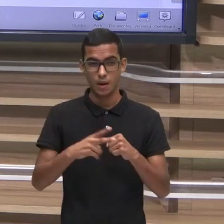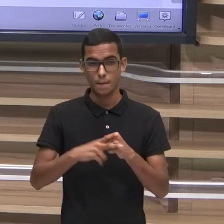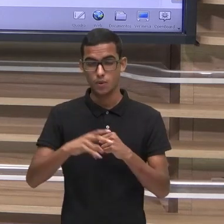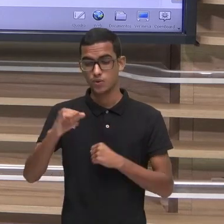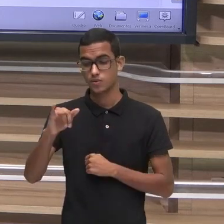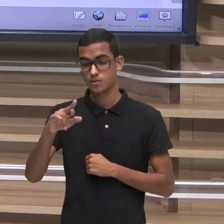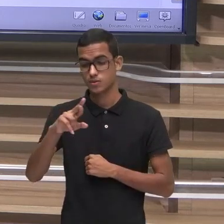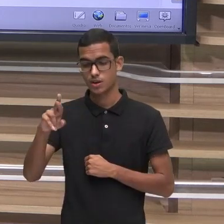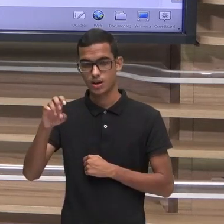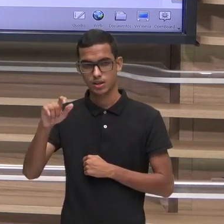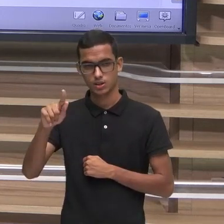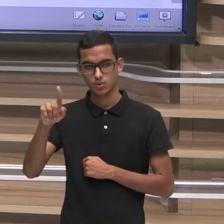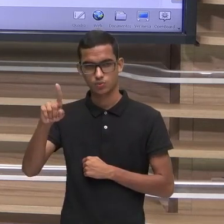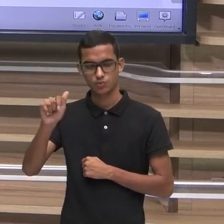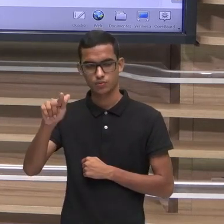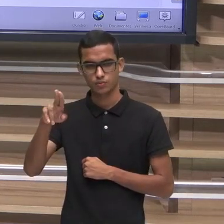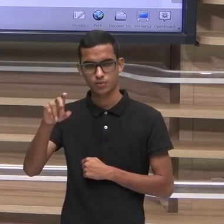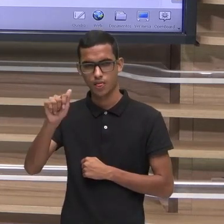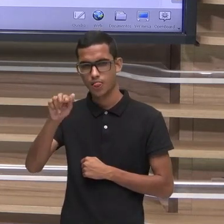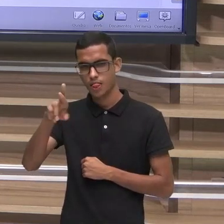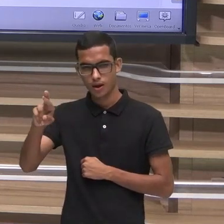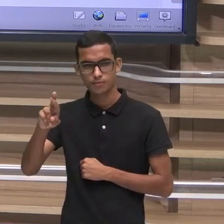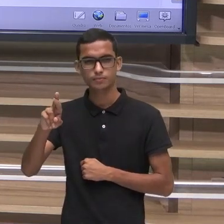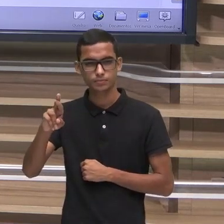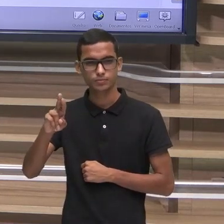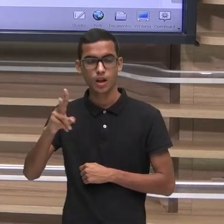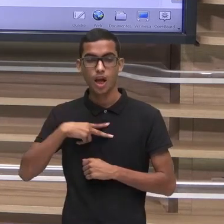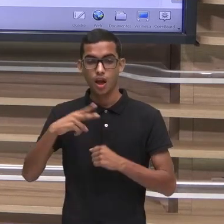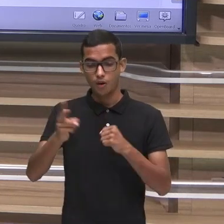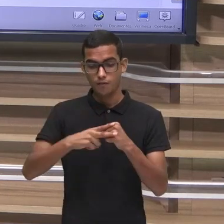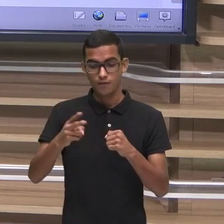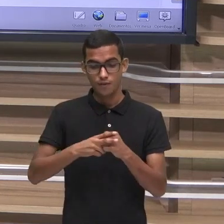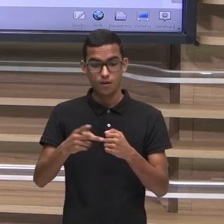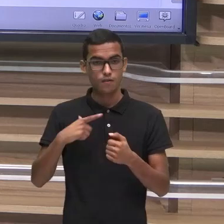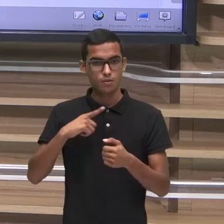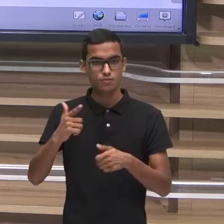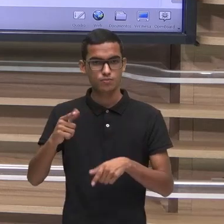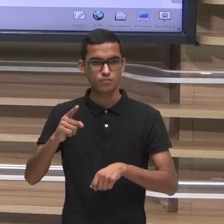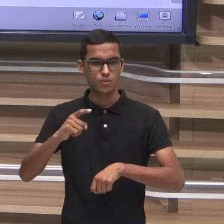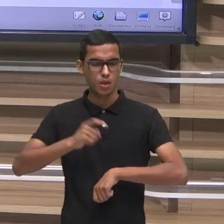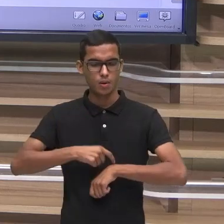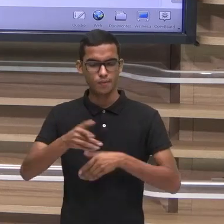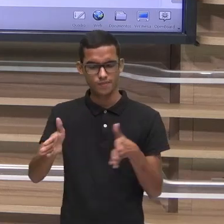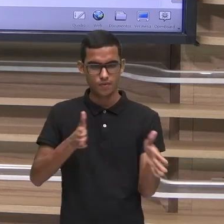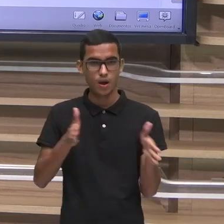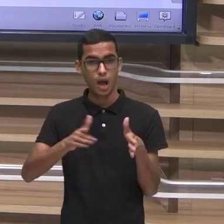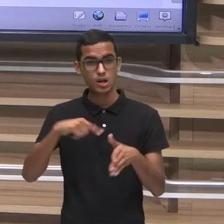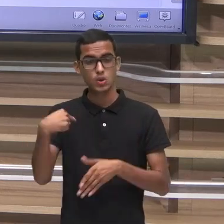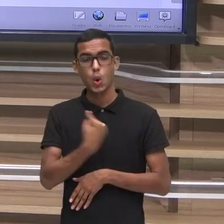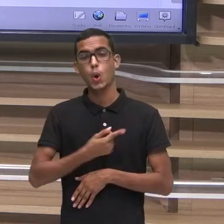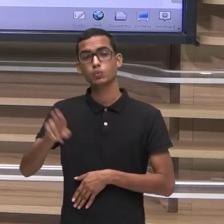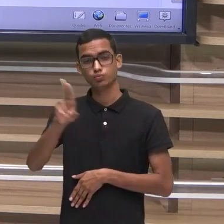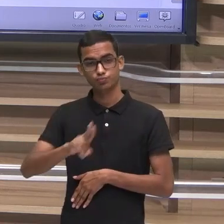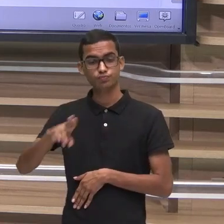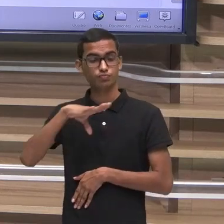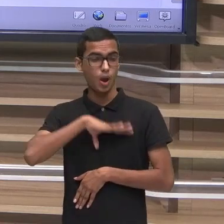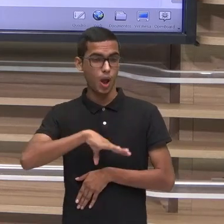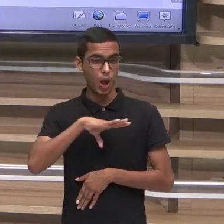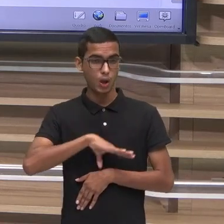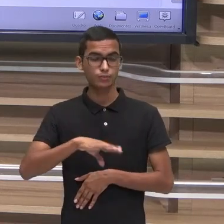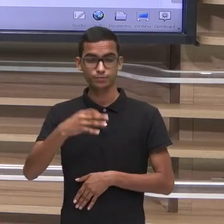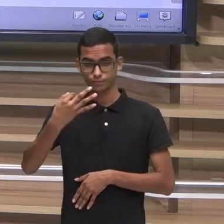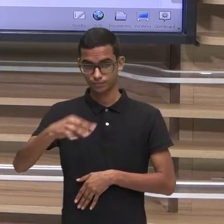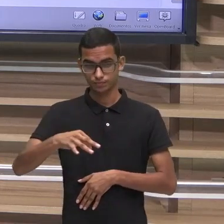vocês revisarem esses verbos. É um tempo verbal muito utilizado, assim como a gente utiliza na língua portuguesa,